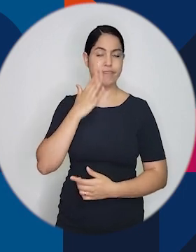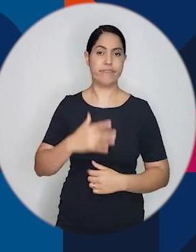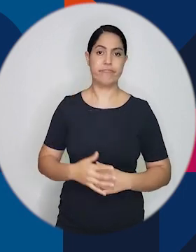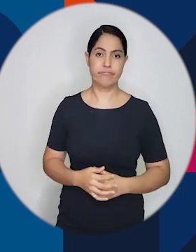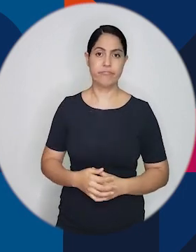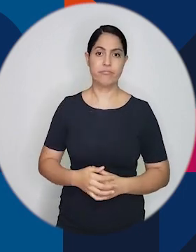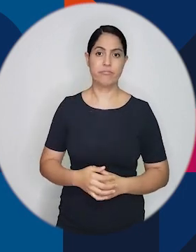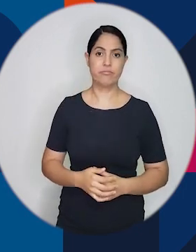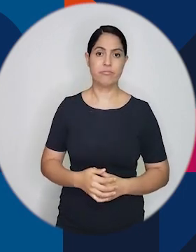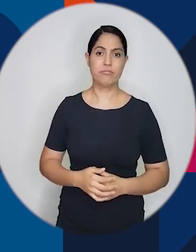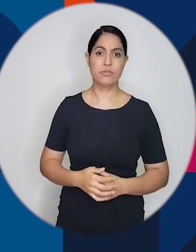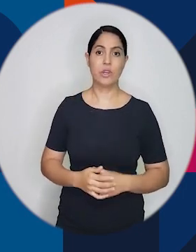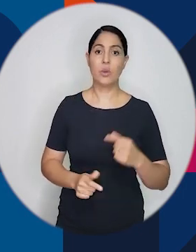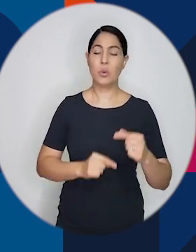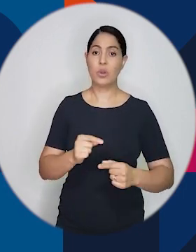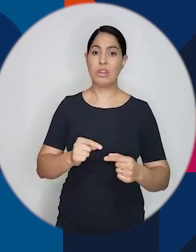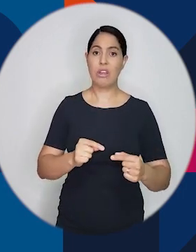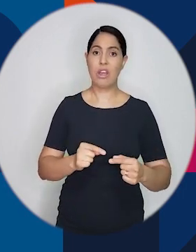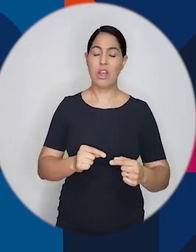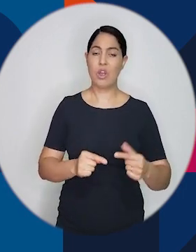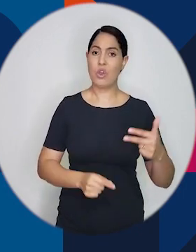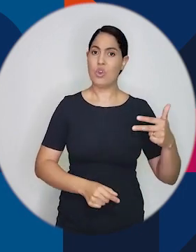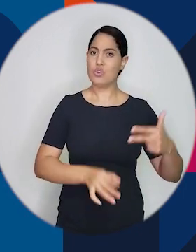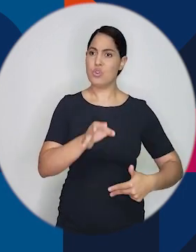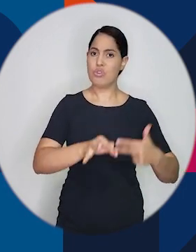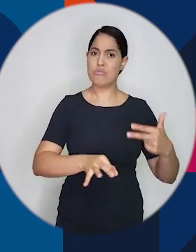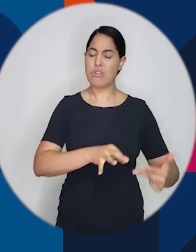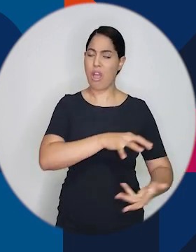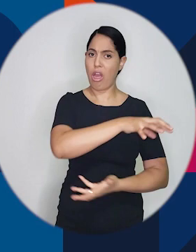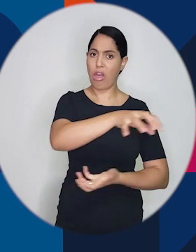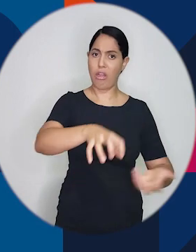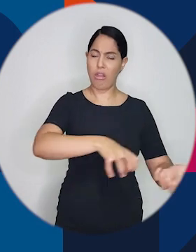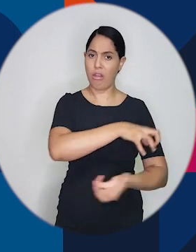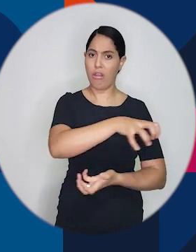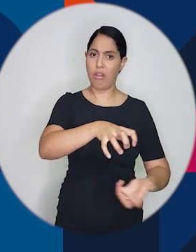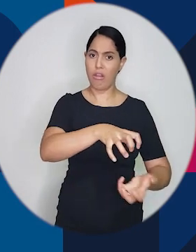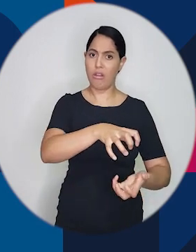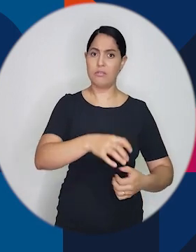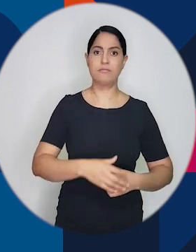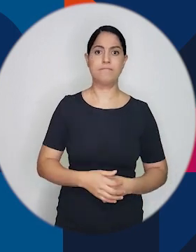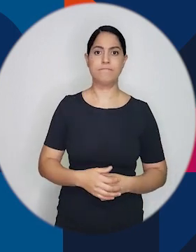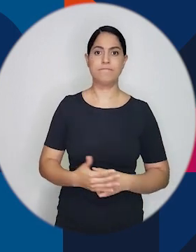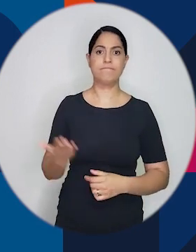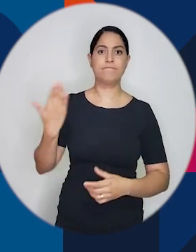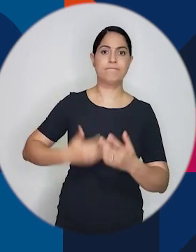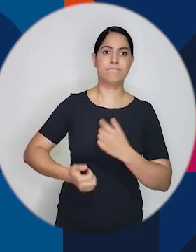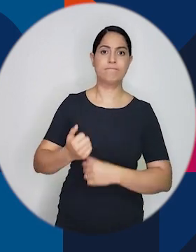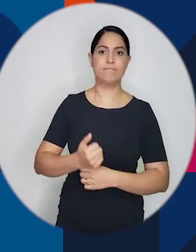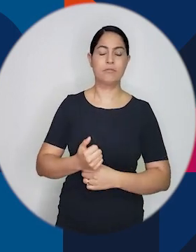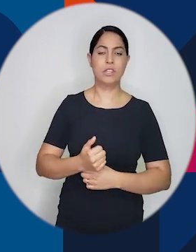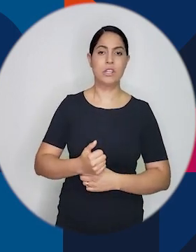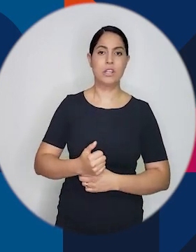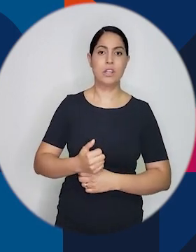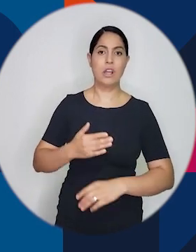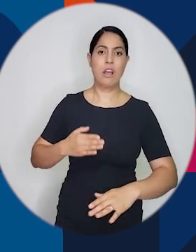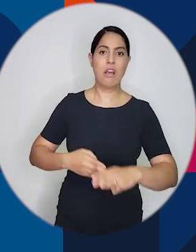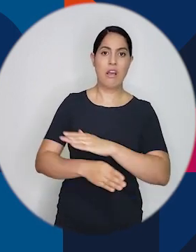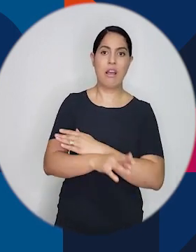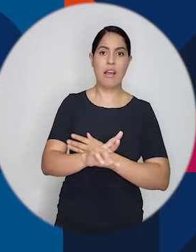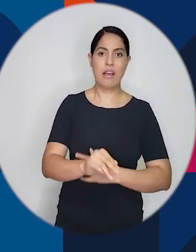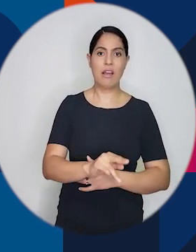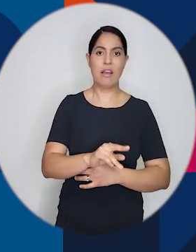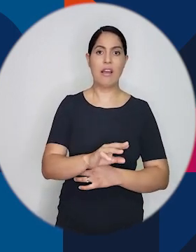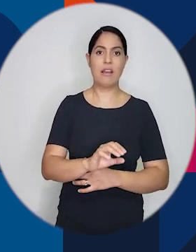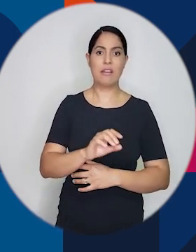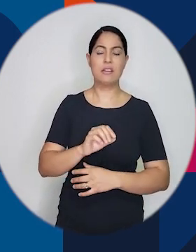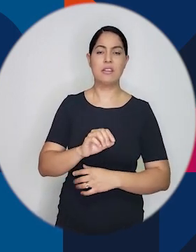rio-grandenses. Greve do Judiciário, ataque hacker e, no início de 2020, uma